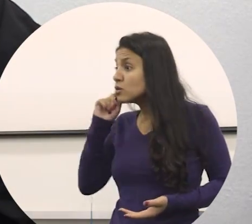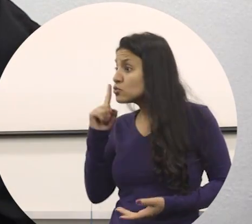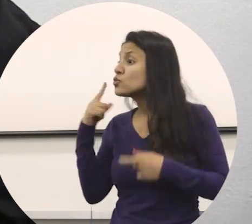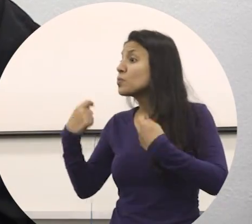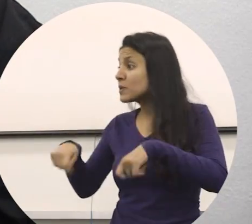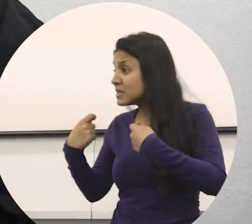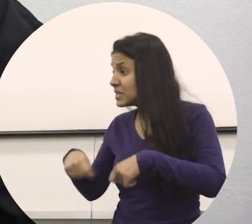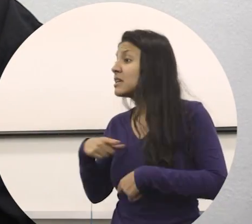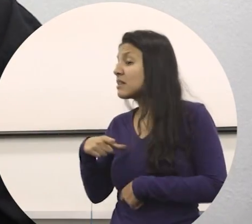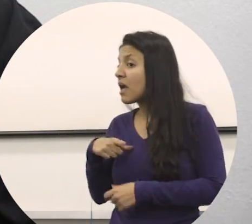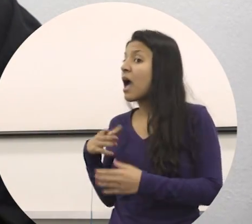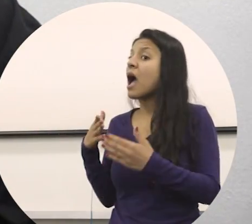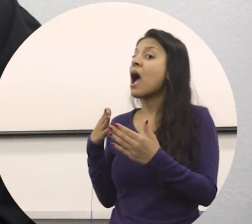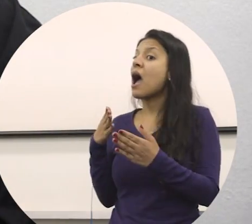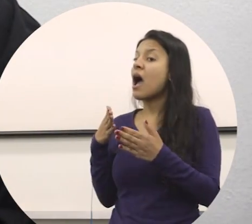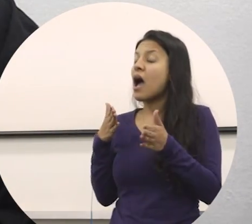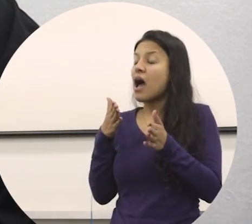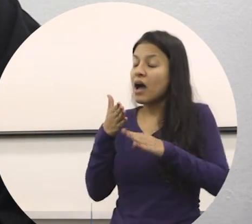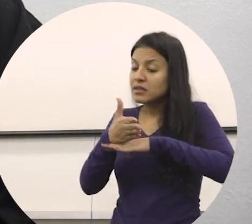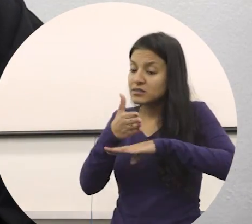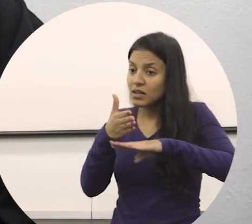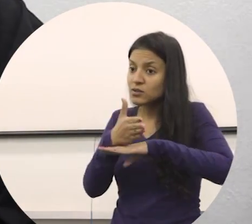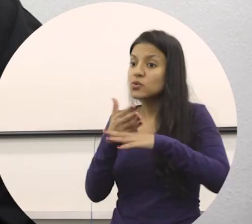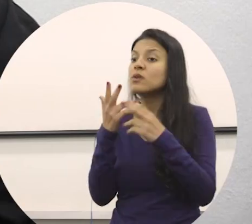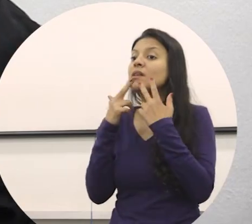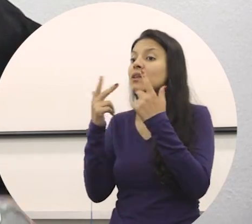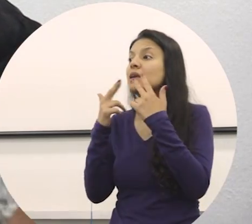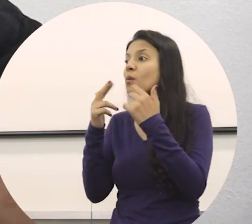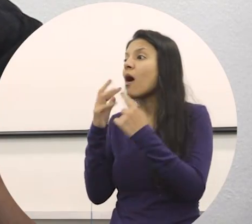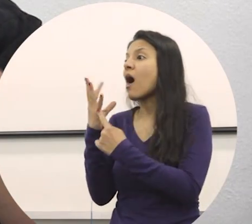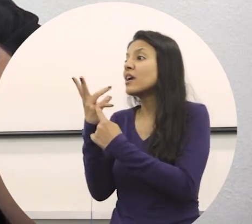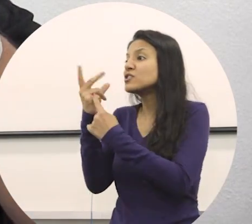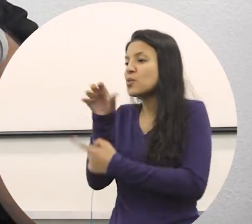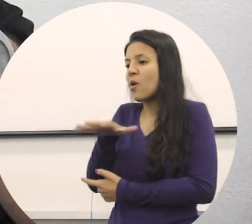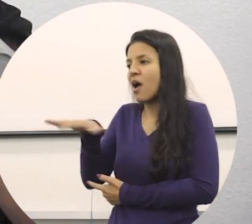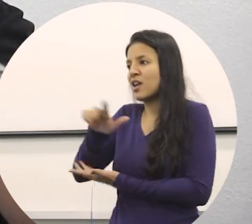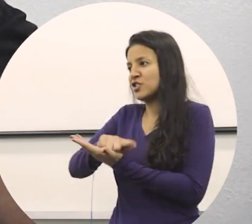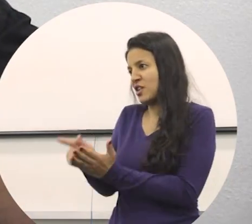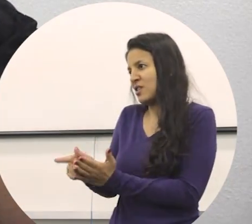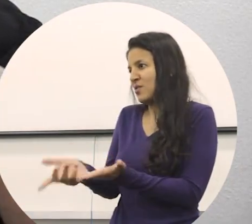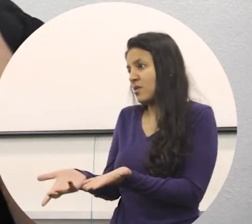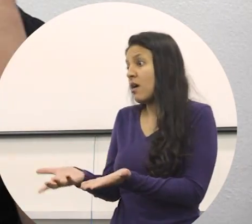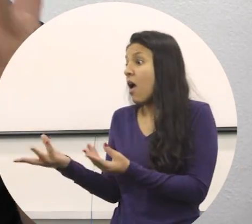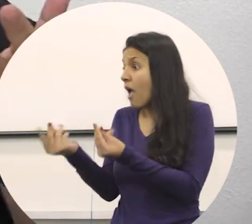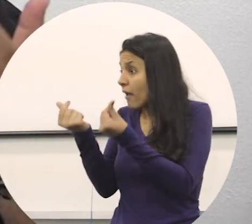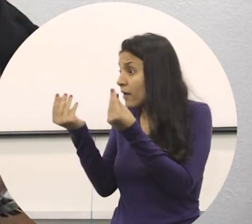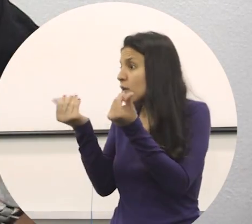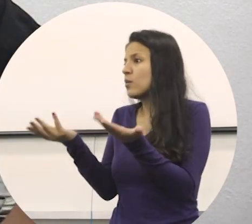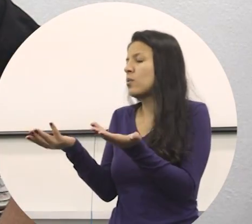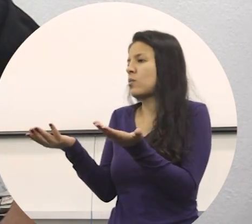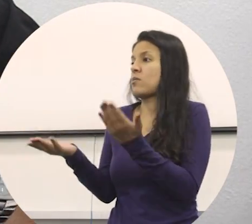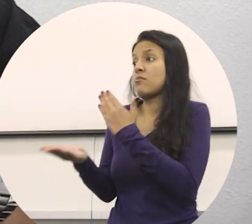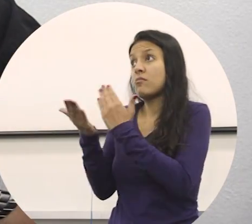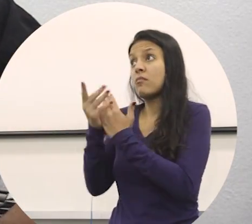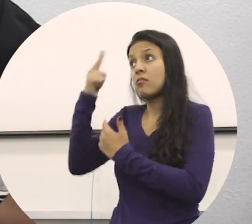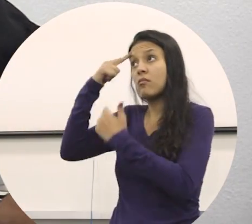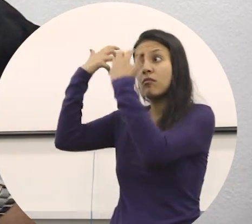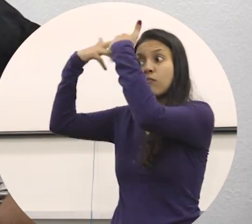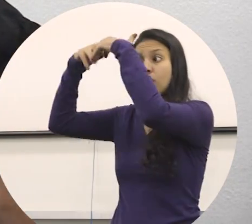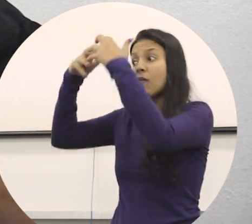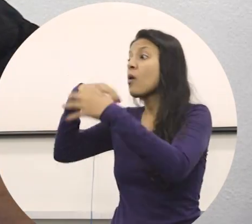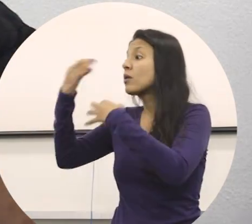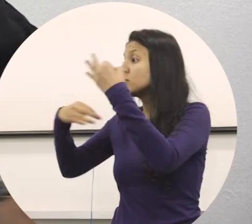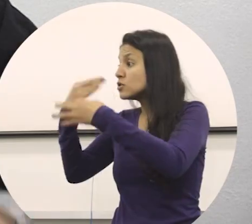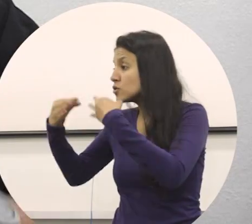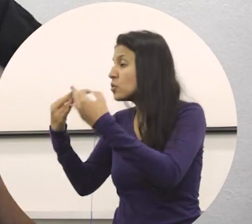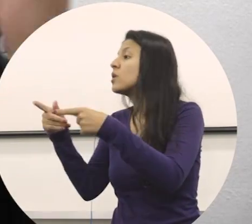da língua, também, sabe, isso é rico, isso faz, isso aguça pensamento crítico, isso